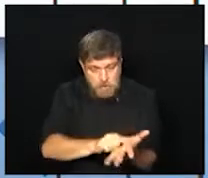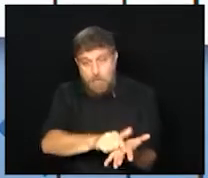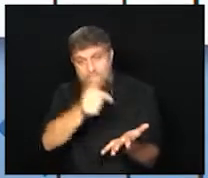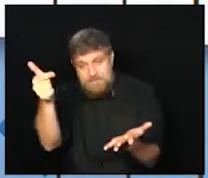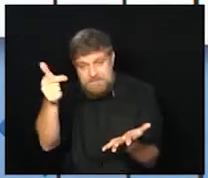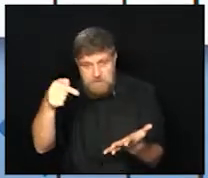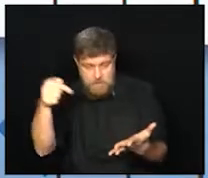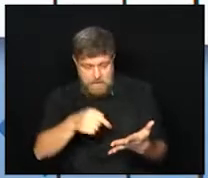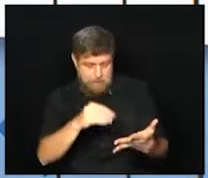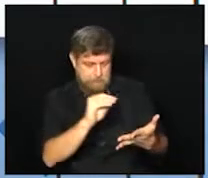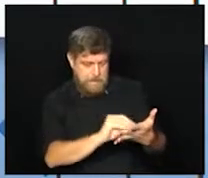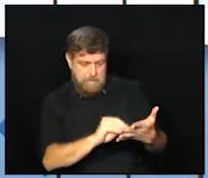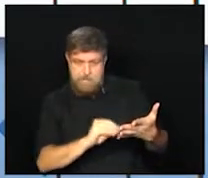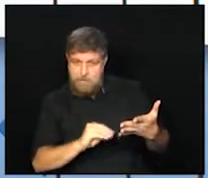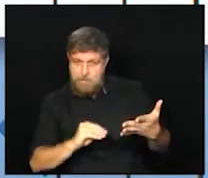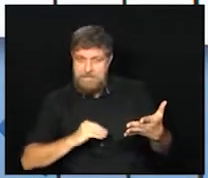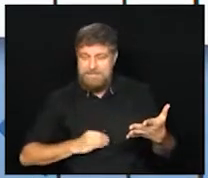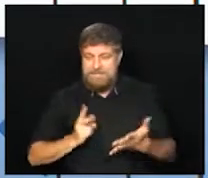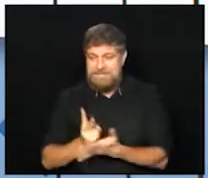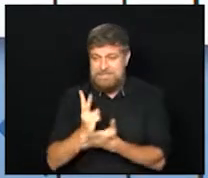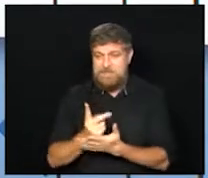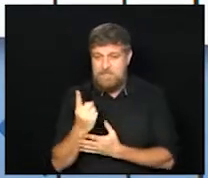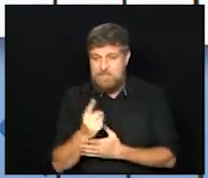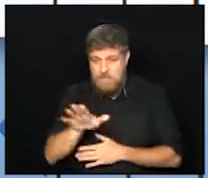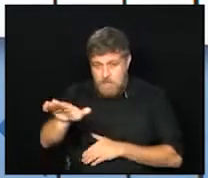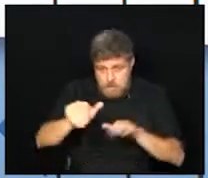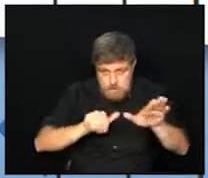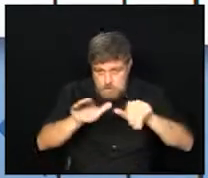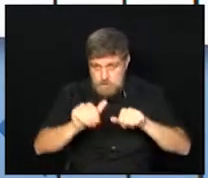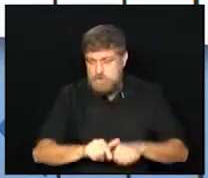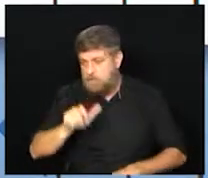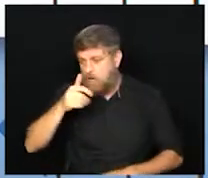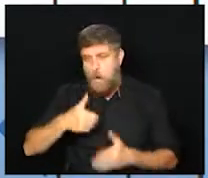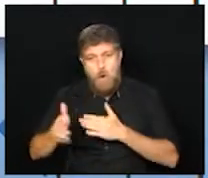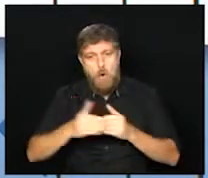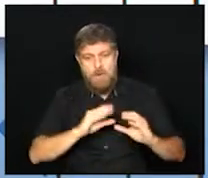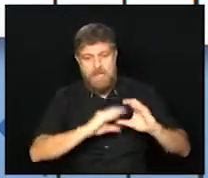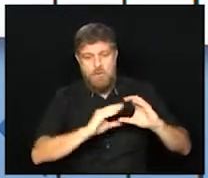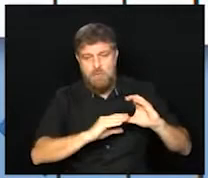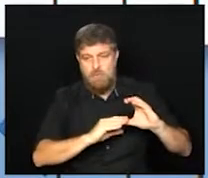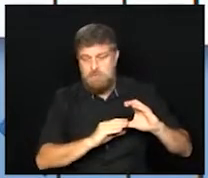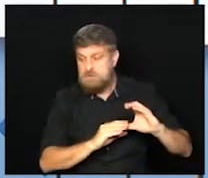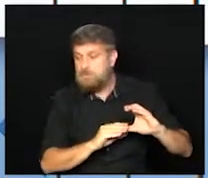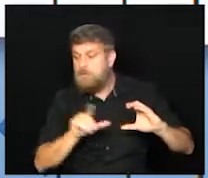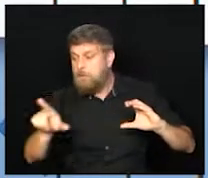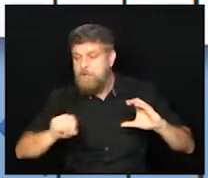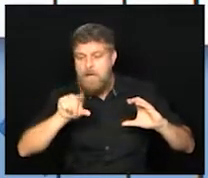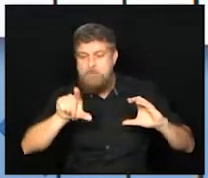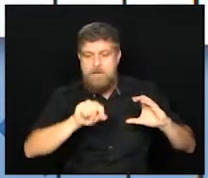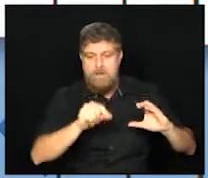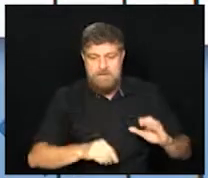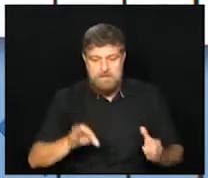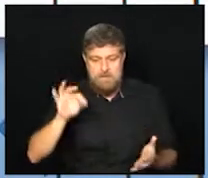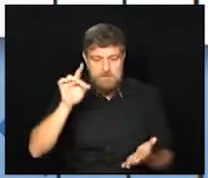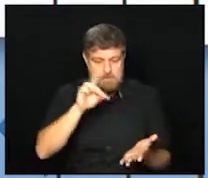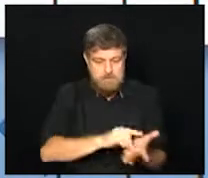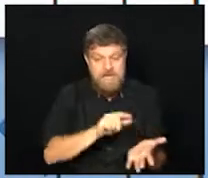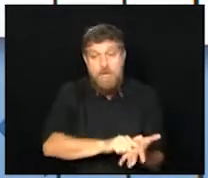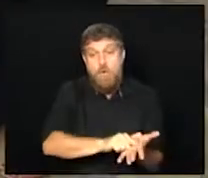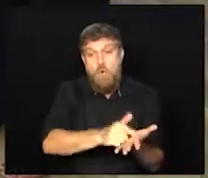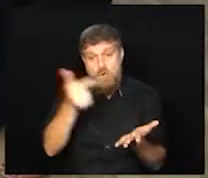porque é lá que é divulgada toda vez que uma convocação para qualquer um desses concursos, ela é feita através do Diário Oficial do